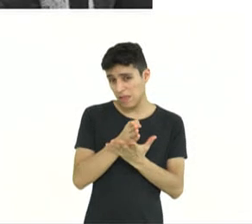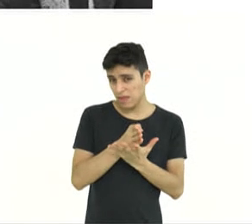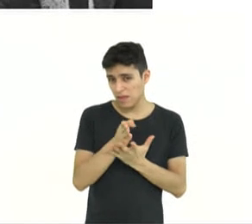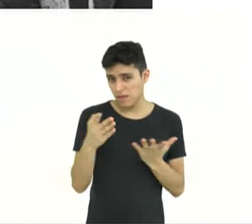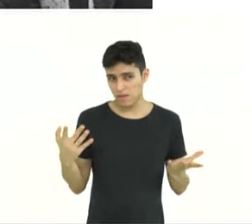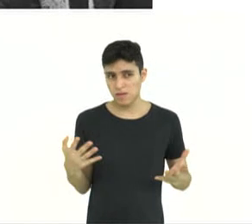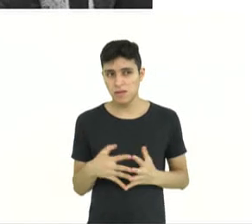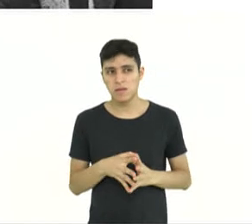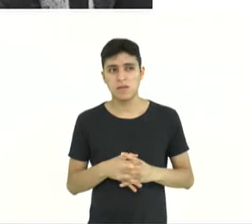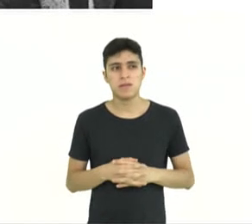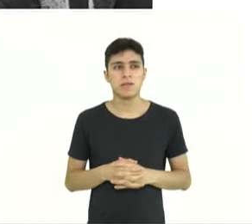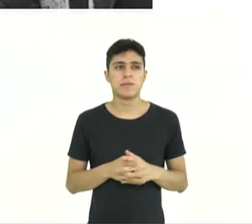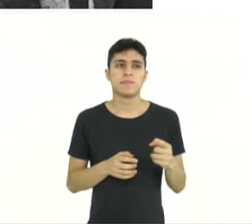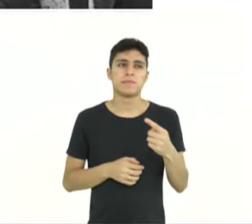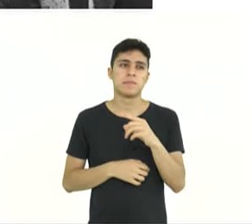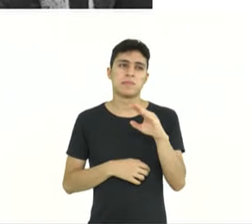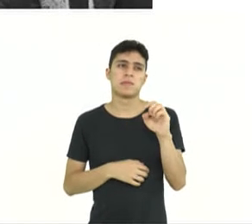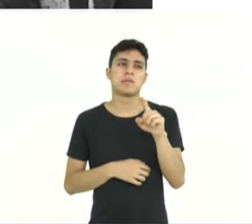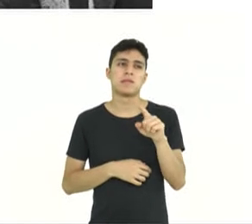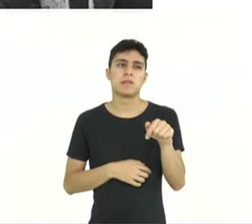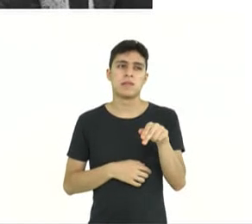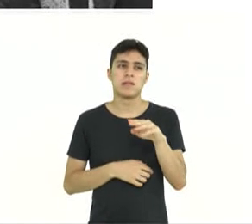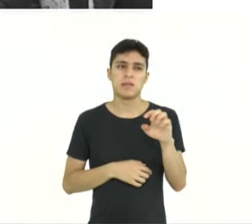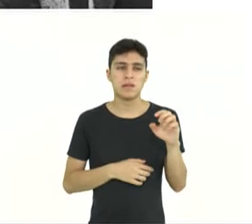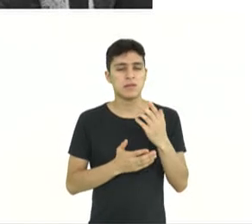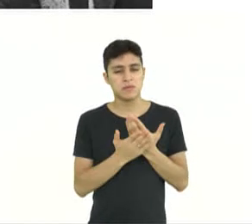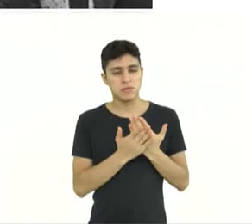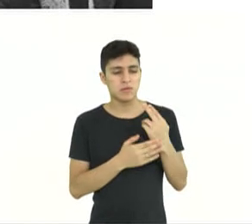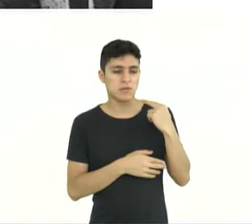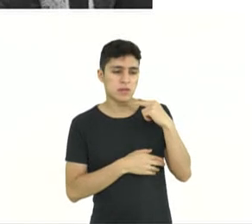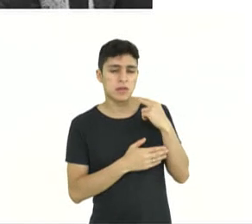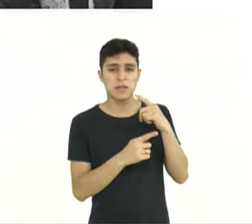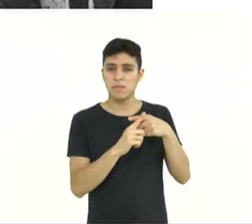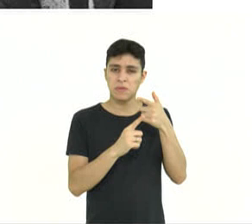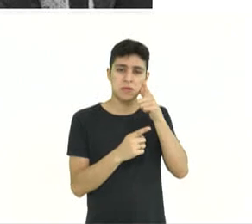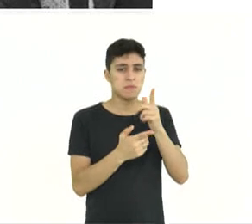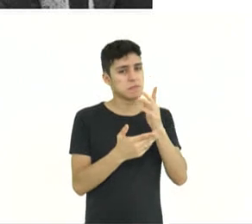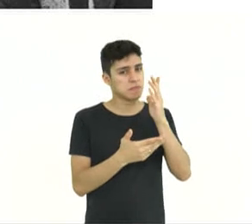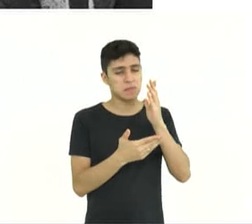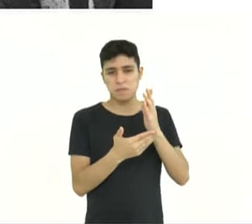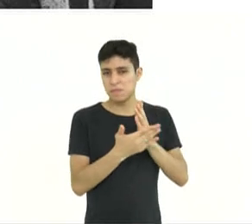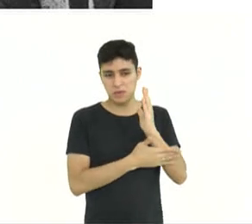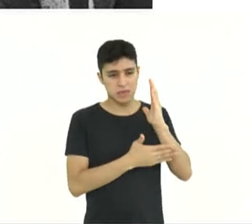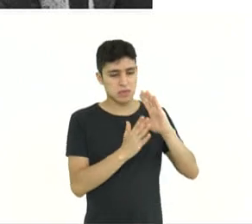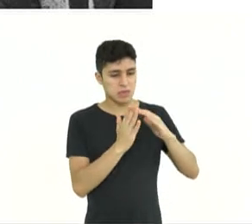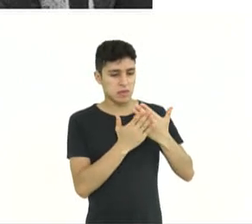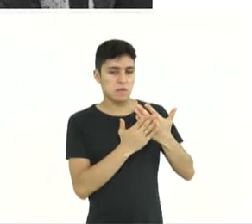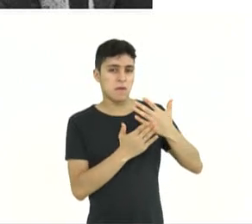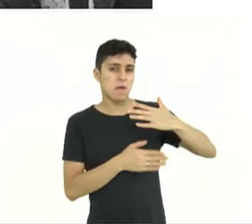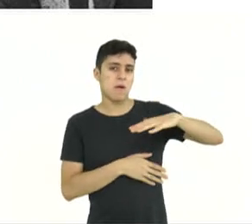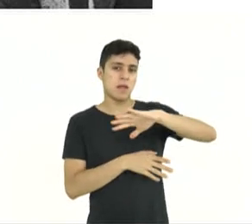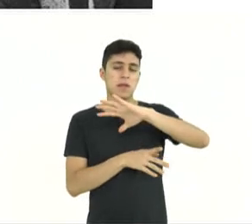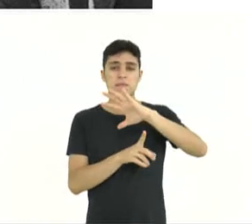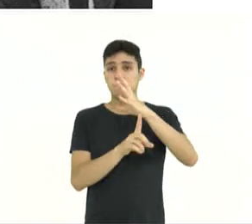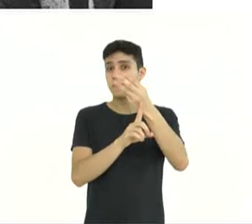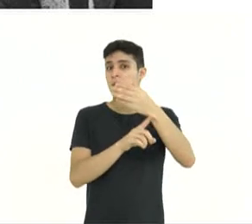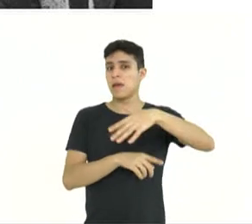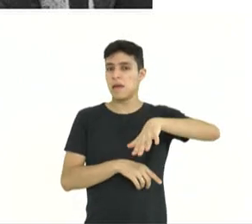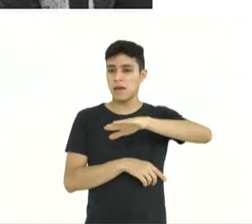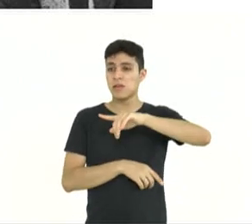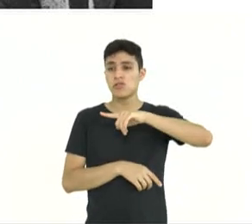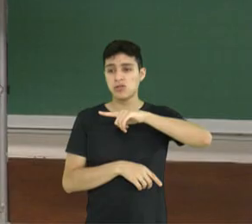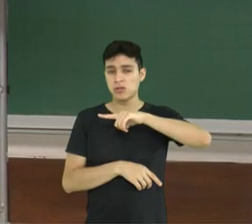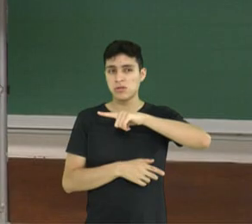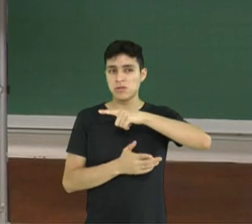né e o sezane é que custou direito não passou nos exames de admissão da escola de Belas Artes de uma técnica de